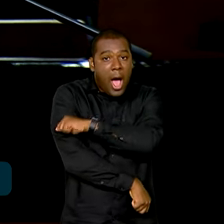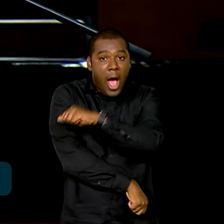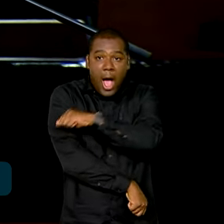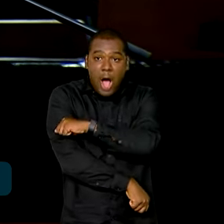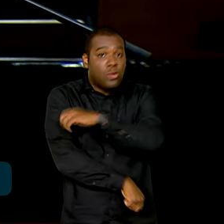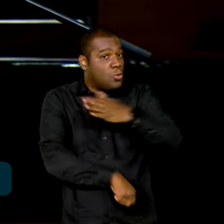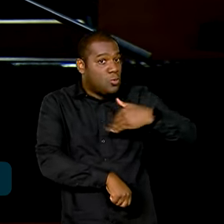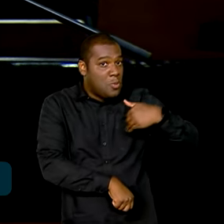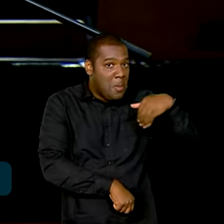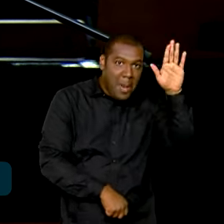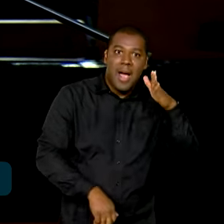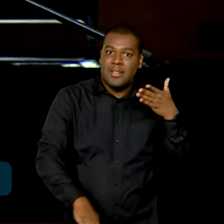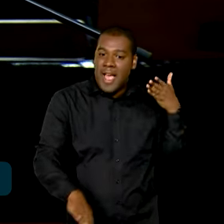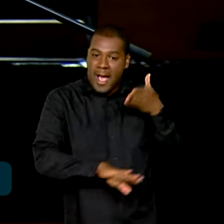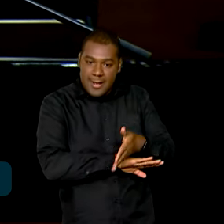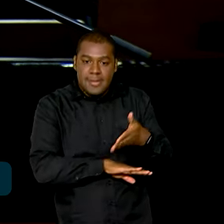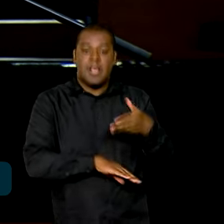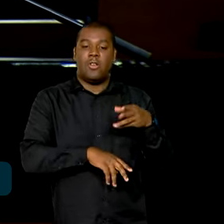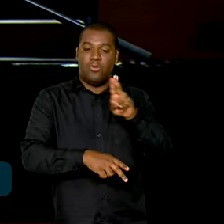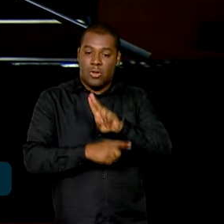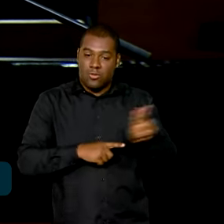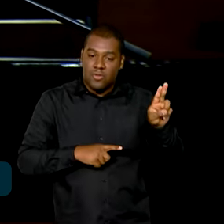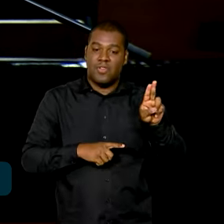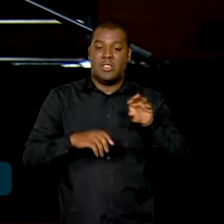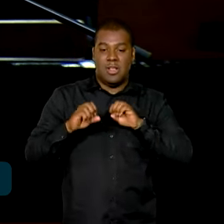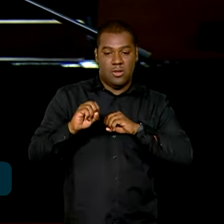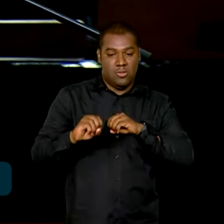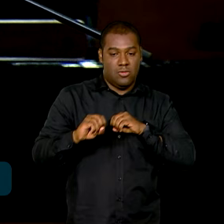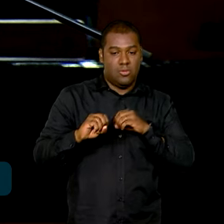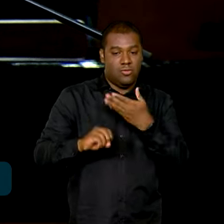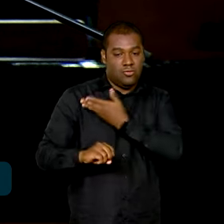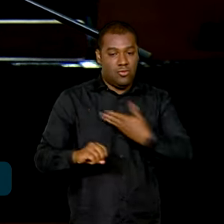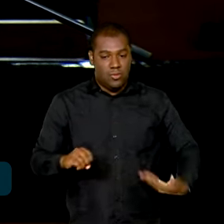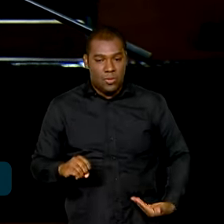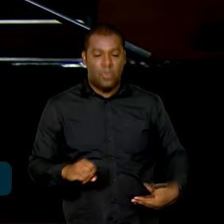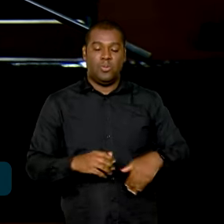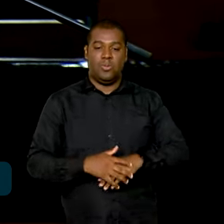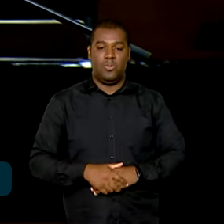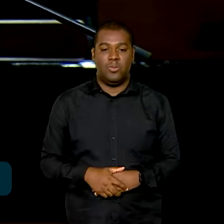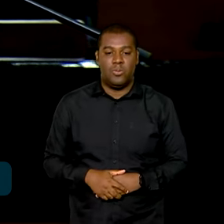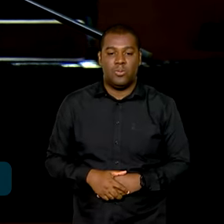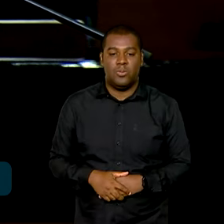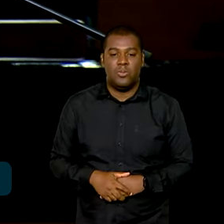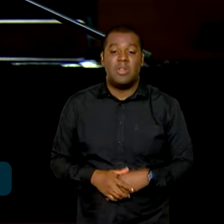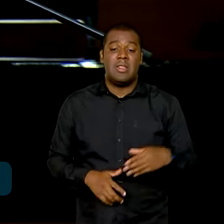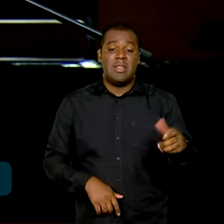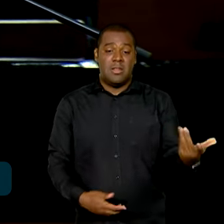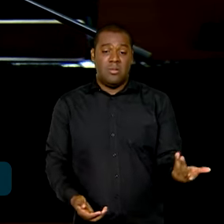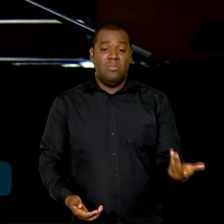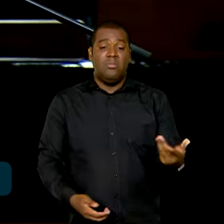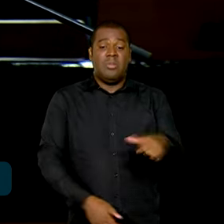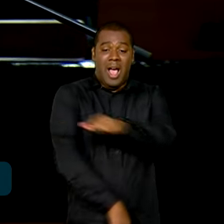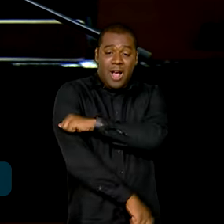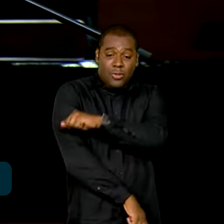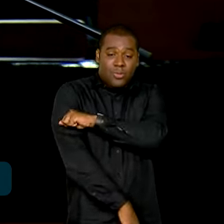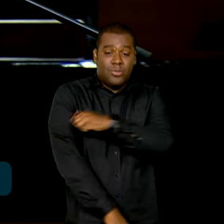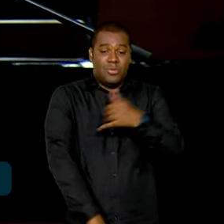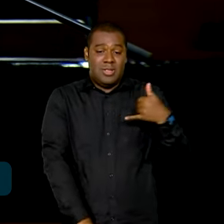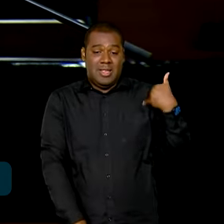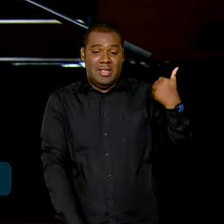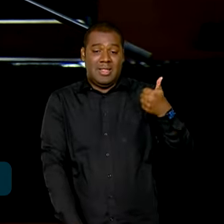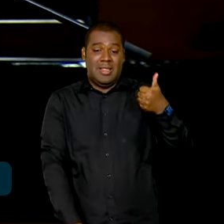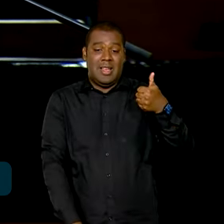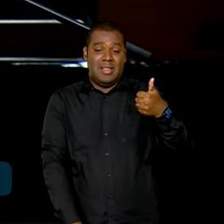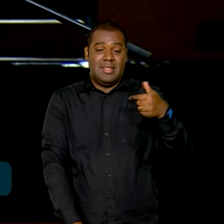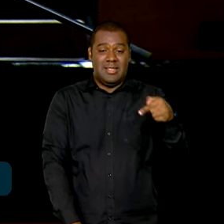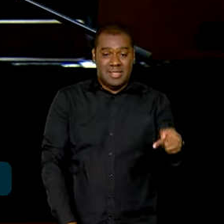temos. Se a gente for medir a quantidade de estudantes universitários dos 17 aos 24 anos, a gente pede para o Chile,